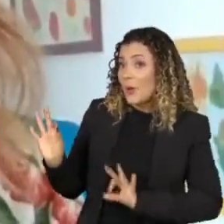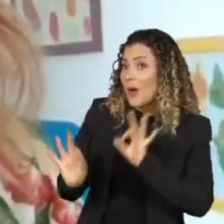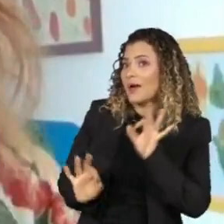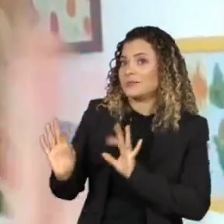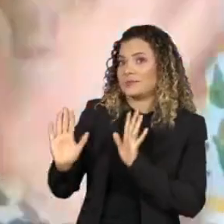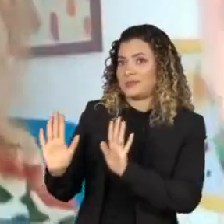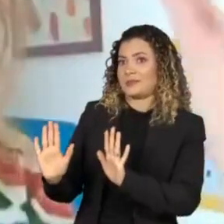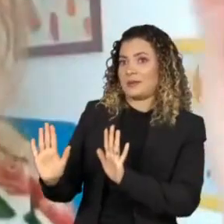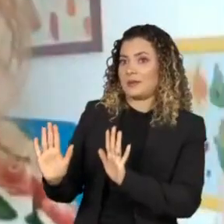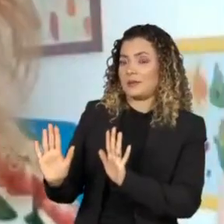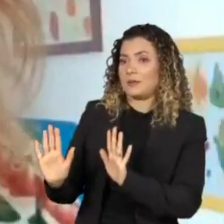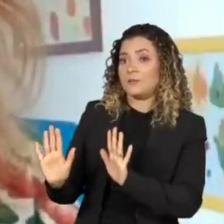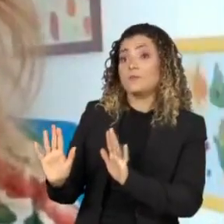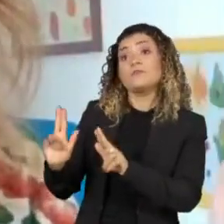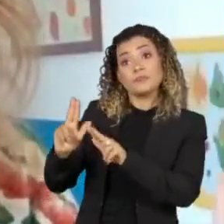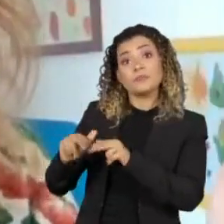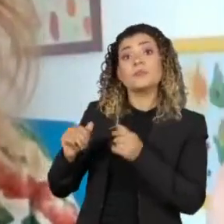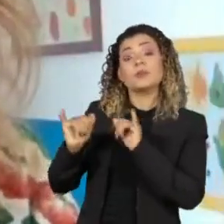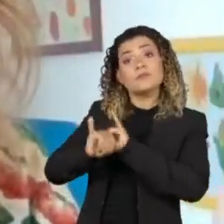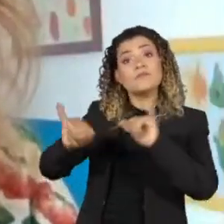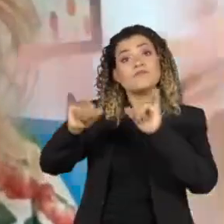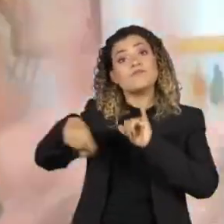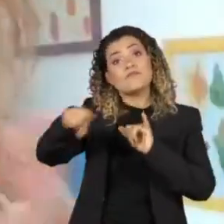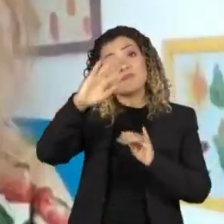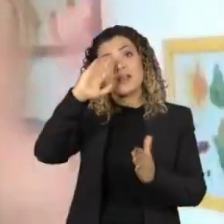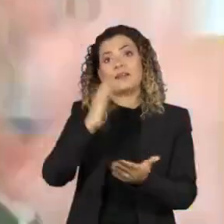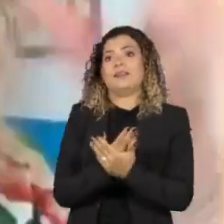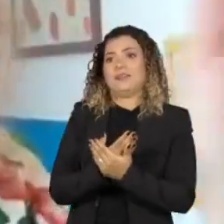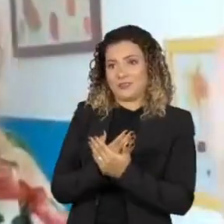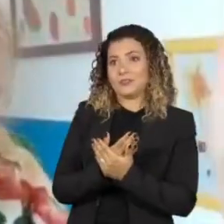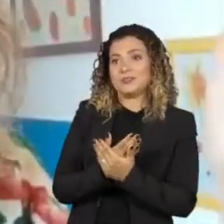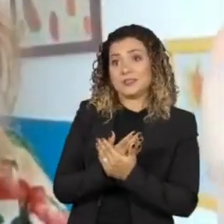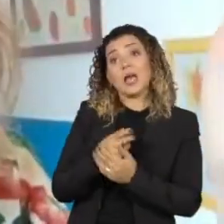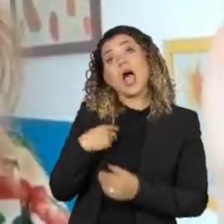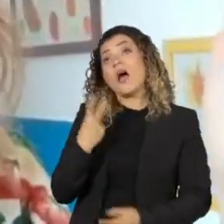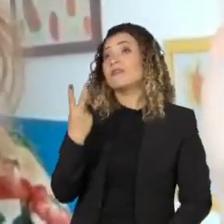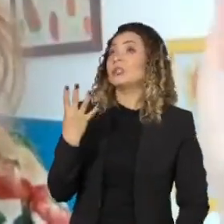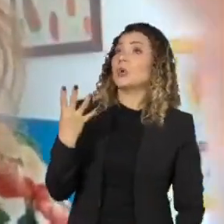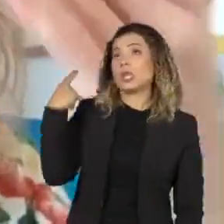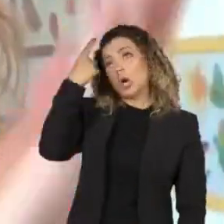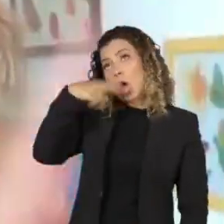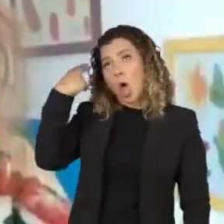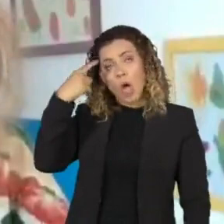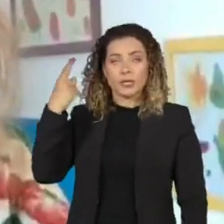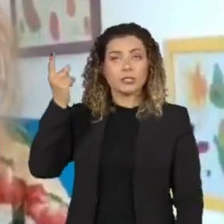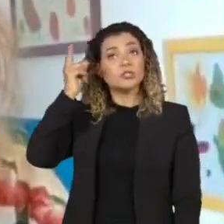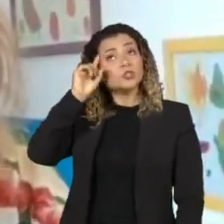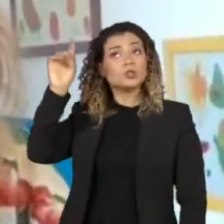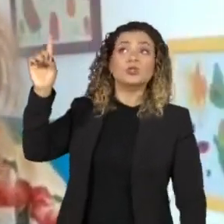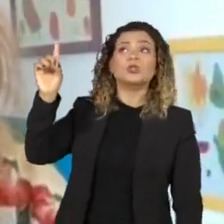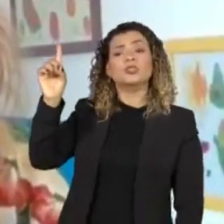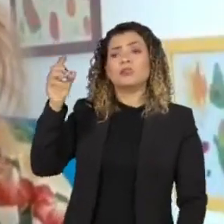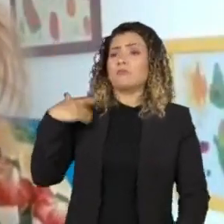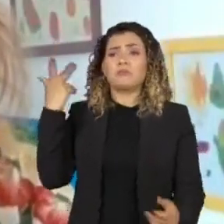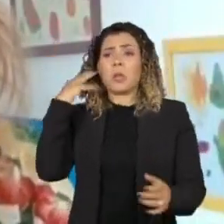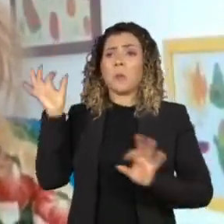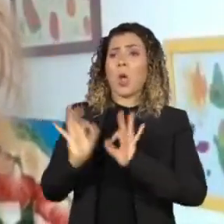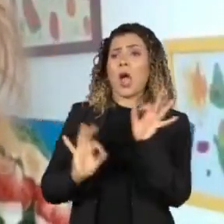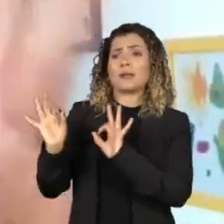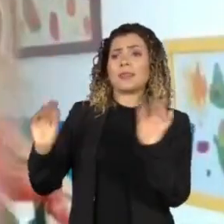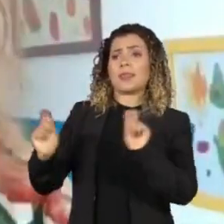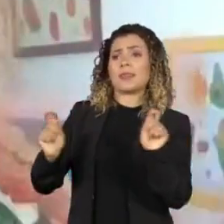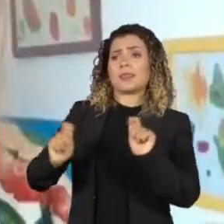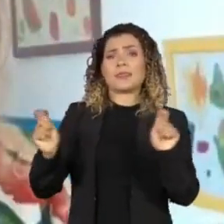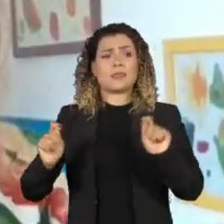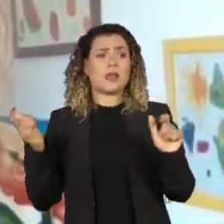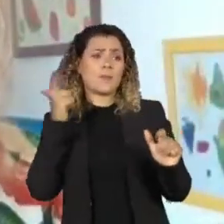organizar. Isso que o capitalismo faz a gente acreditar, né? Que o dia tem 24 horas para todo mundo e que basta as pessoas se organizarem